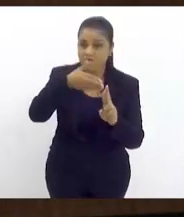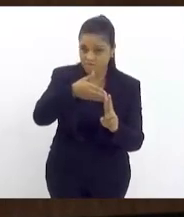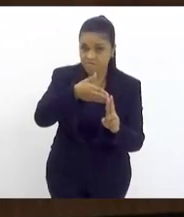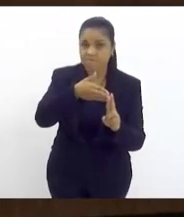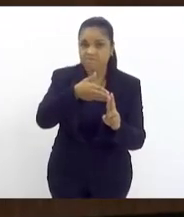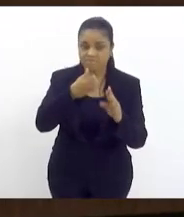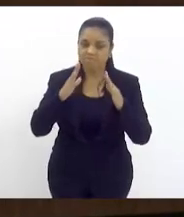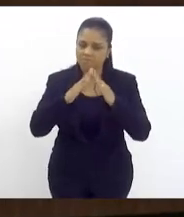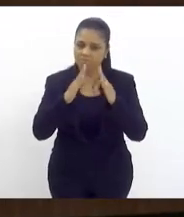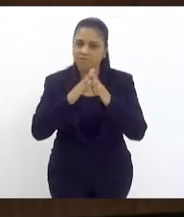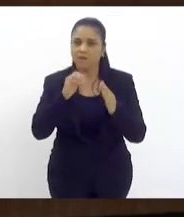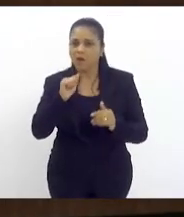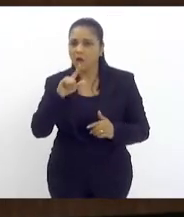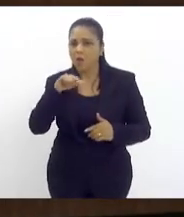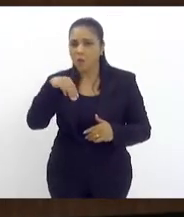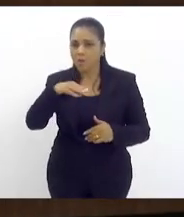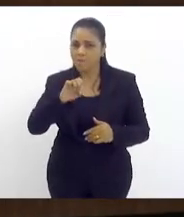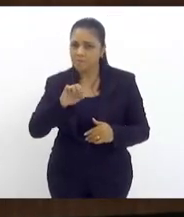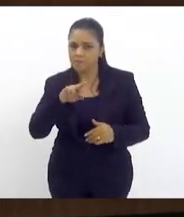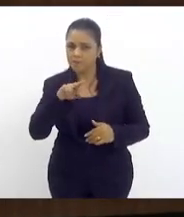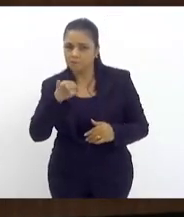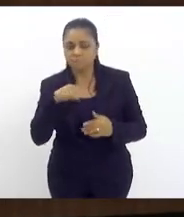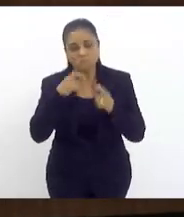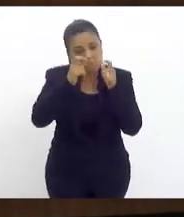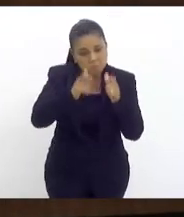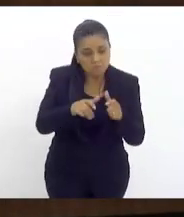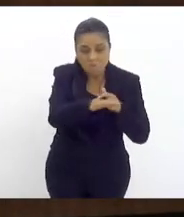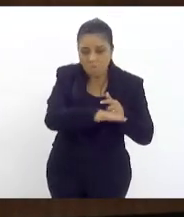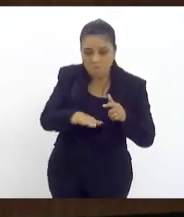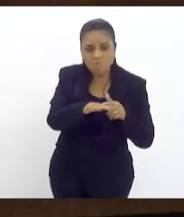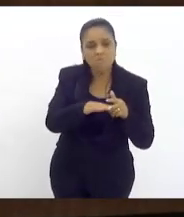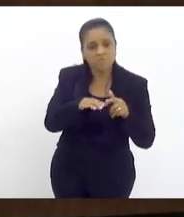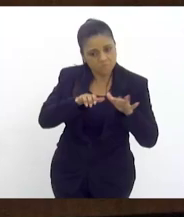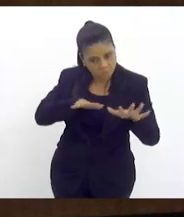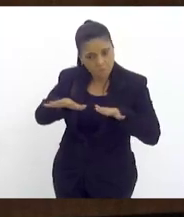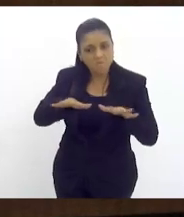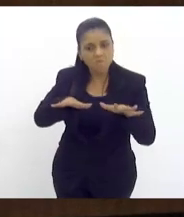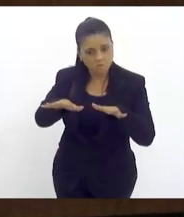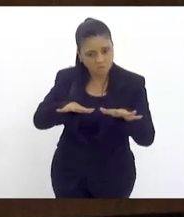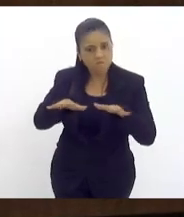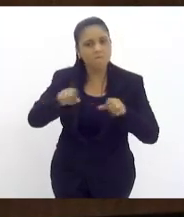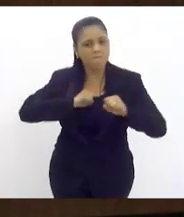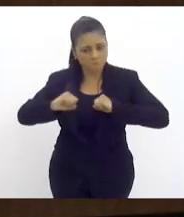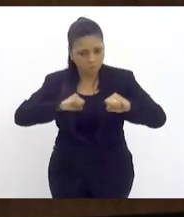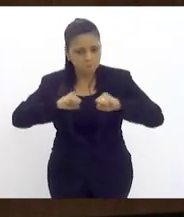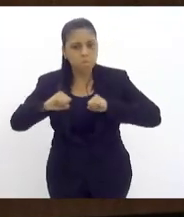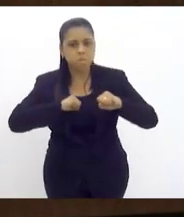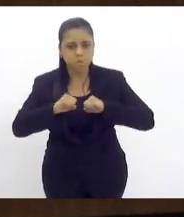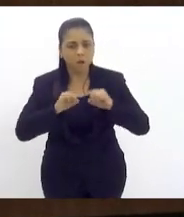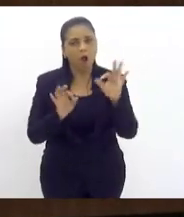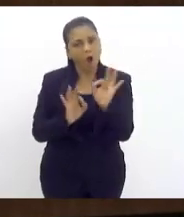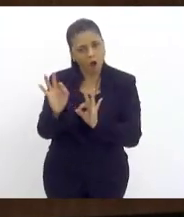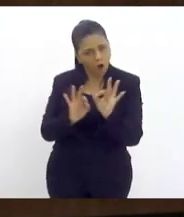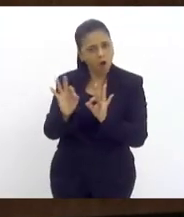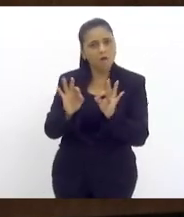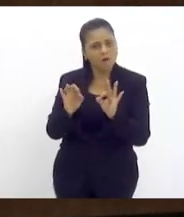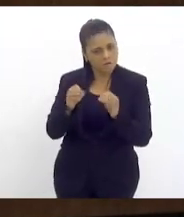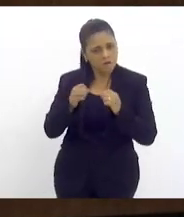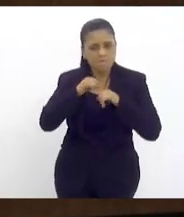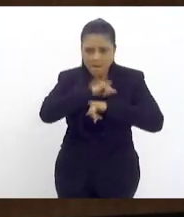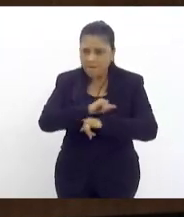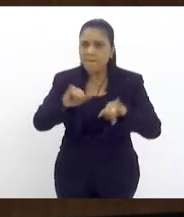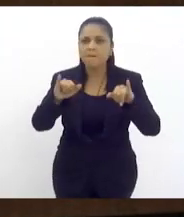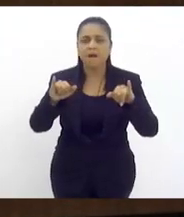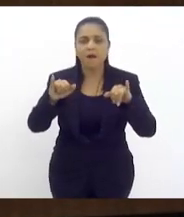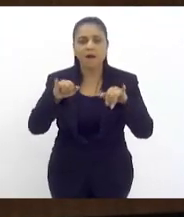a Casa Almerinda Gama é um local onde há uma militância organizada, sim, e isso precisa ser dito, porque